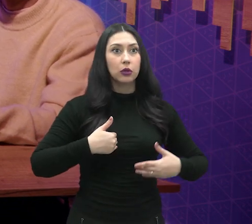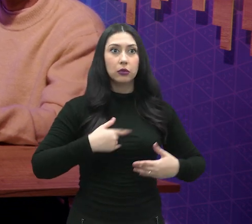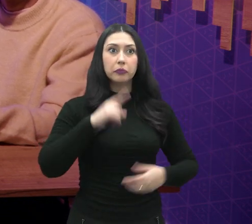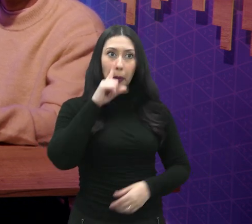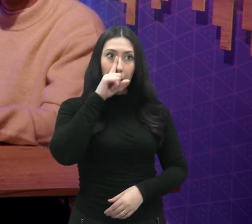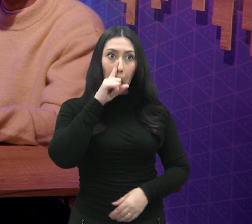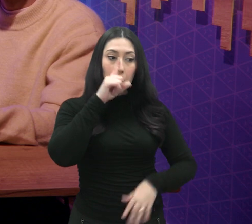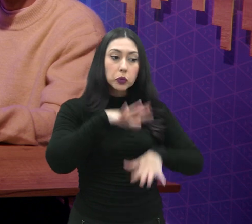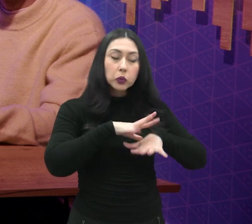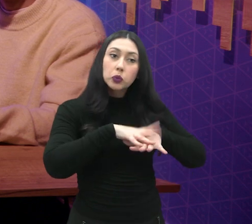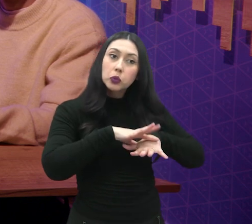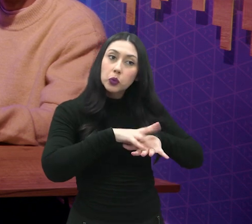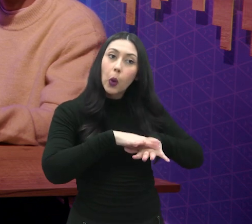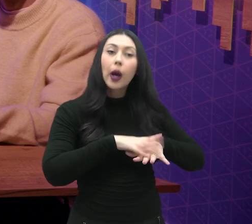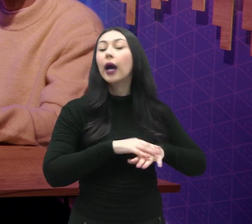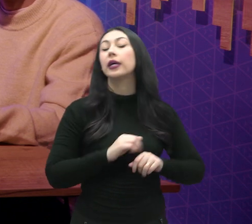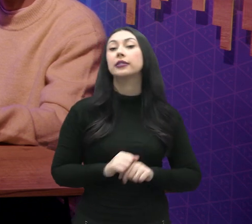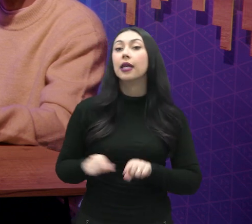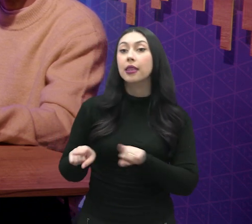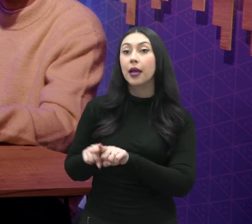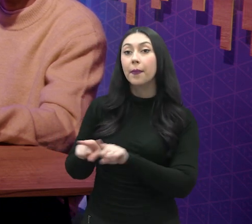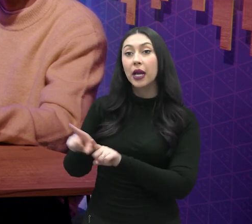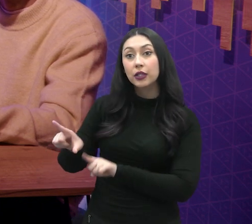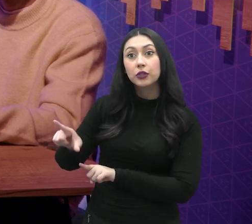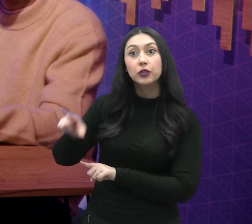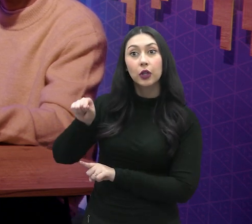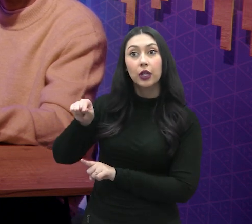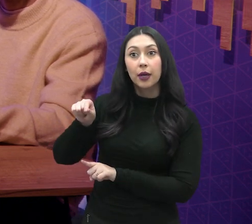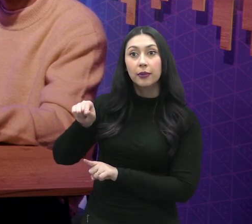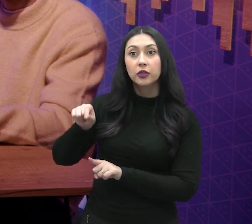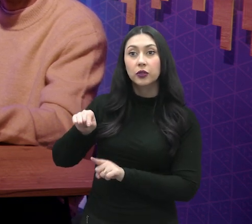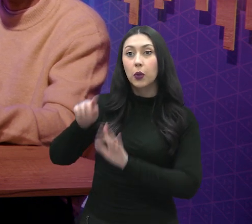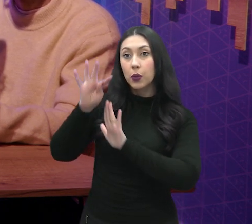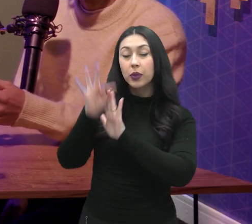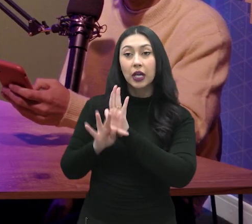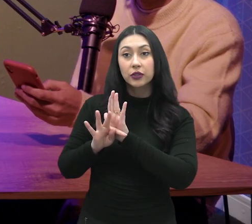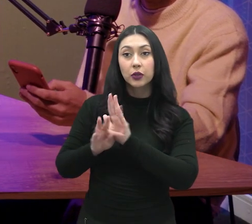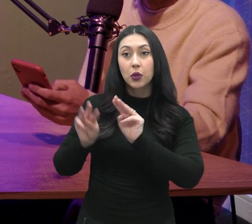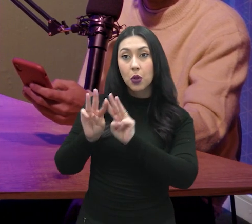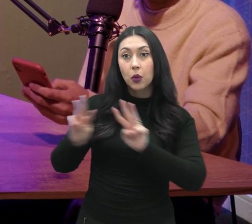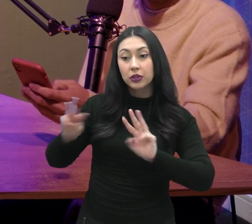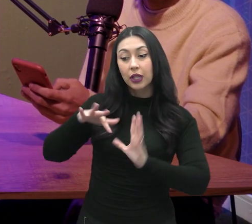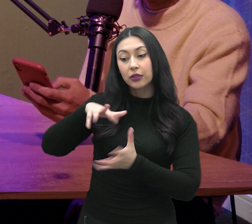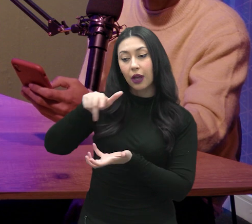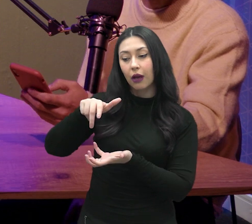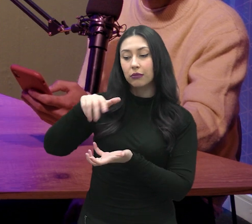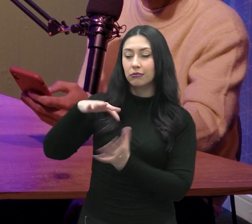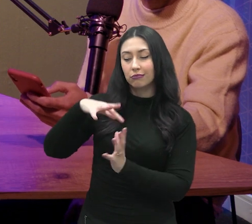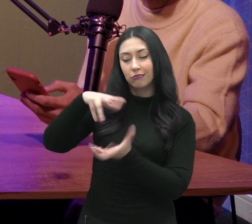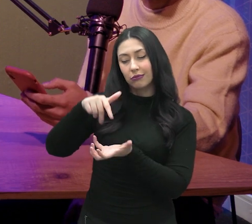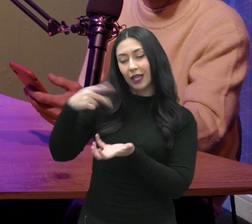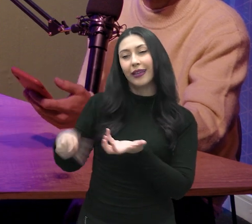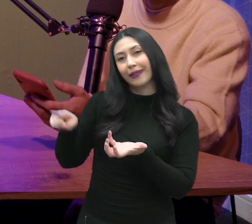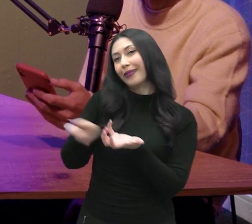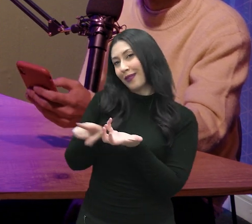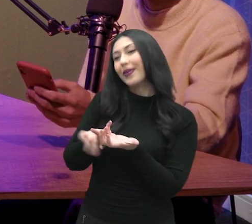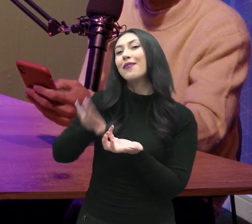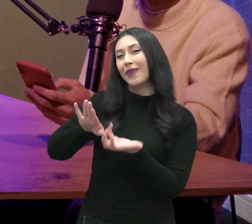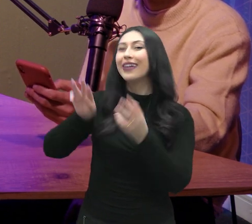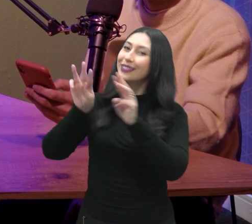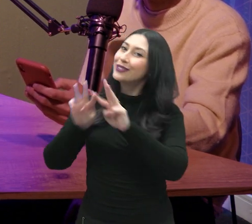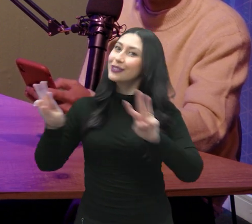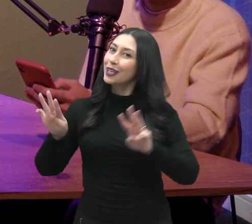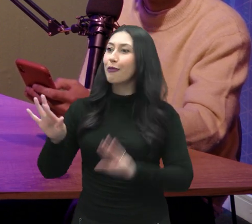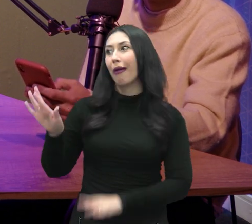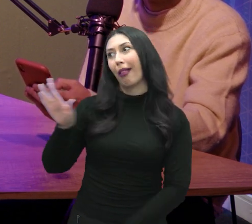doenças, enfim. A gente separou um texto aqui da Terra, Portal Terra, né? É da Terra também, mas é do Portal